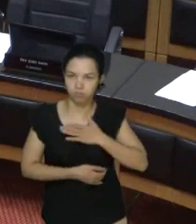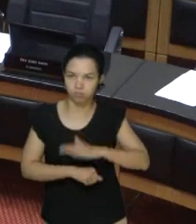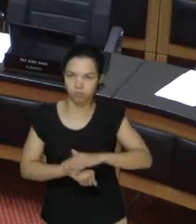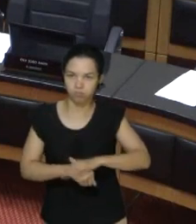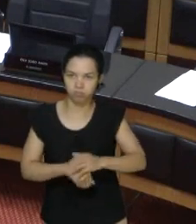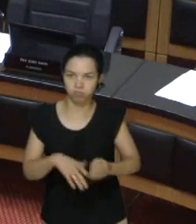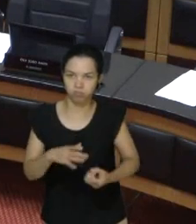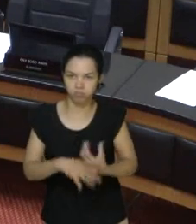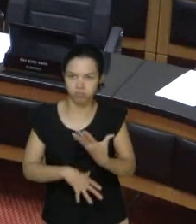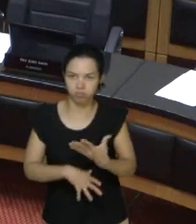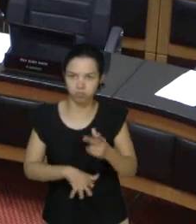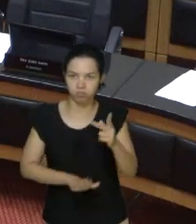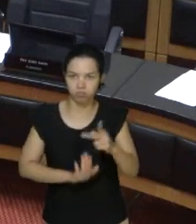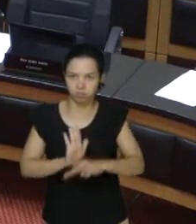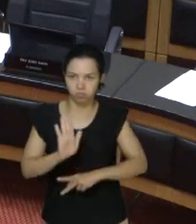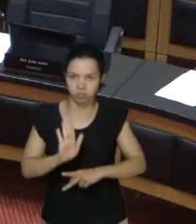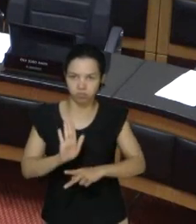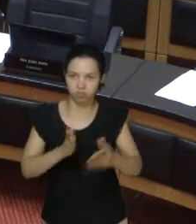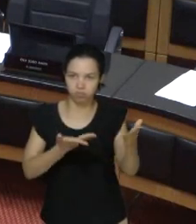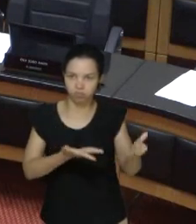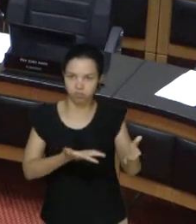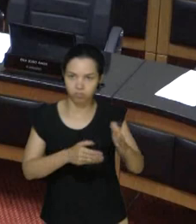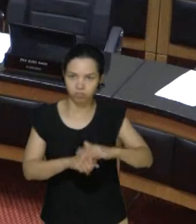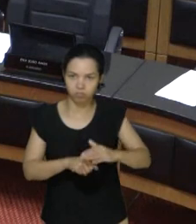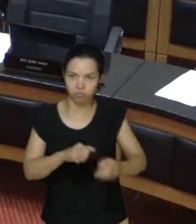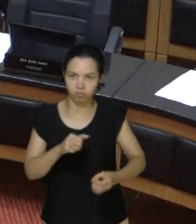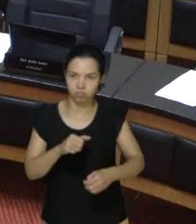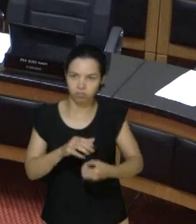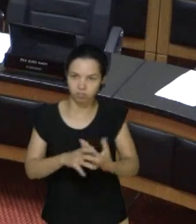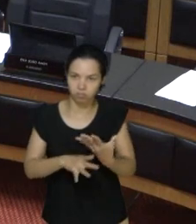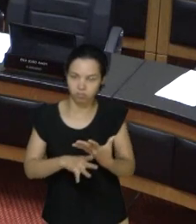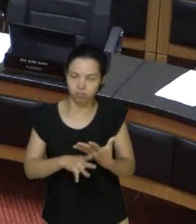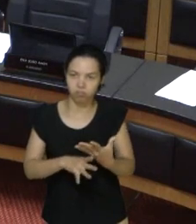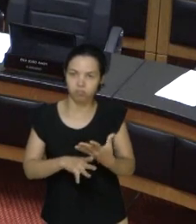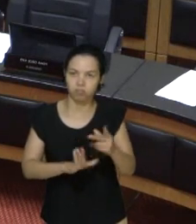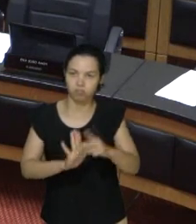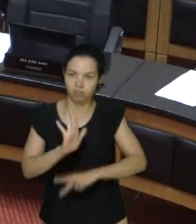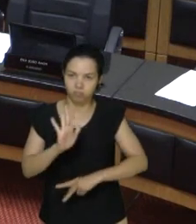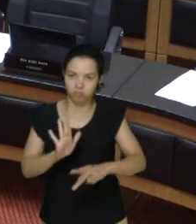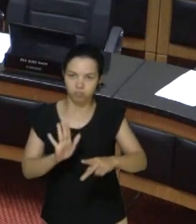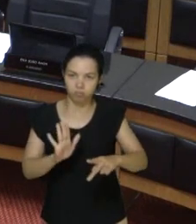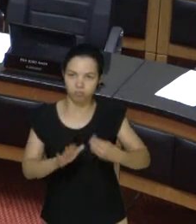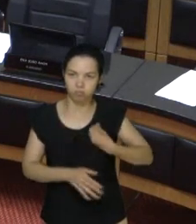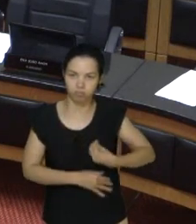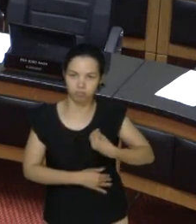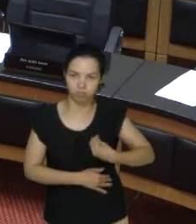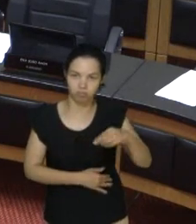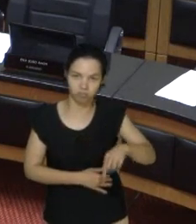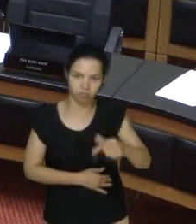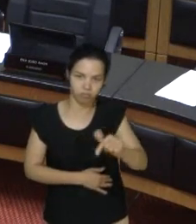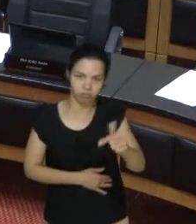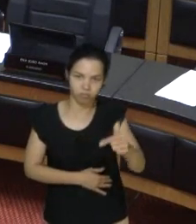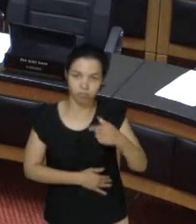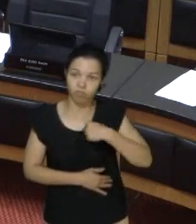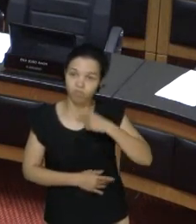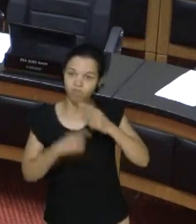está aqui para fazer a defesa do projeto, deputado, também tenho dúvidas